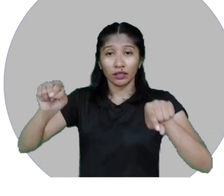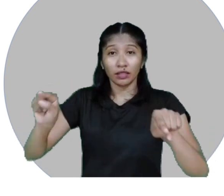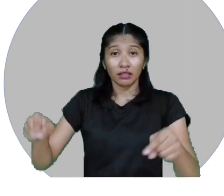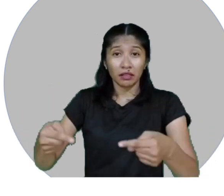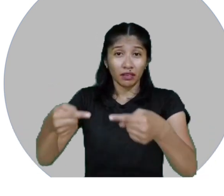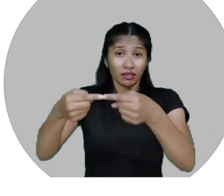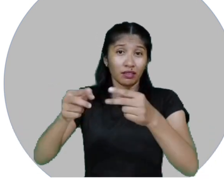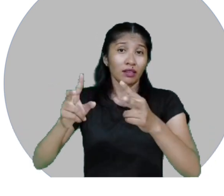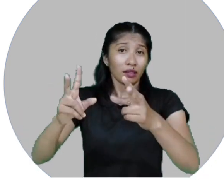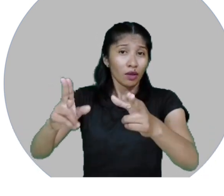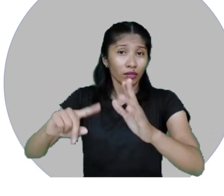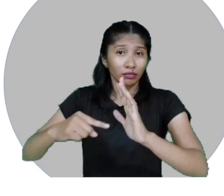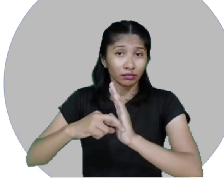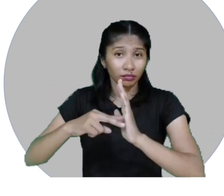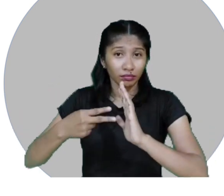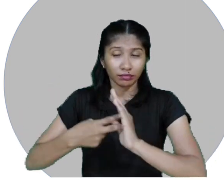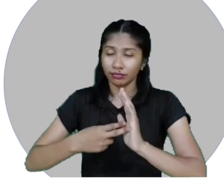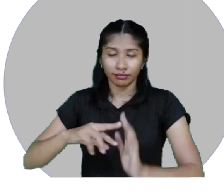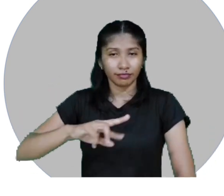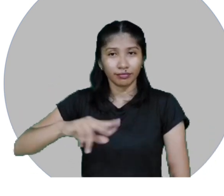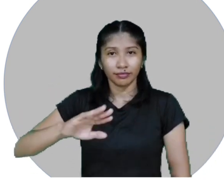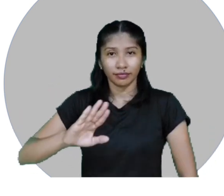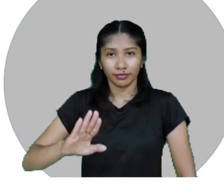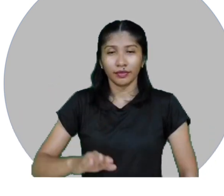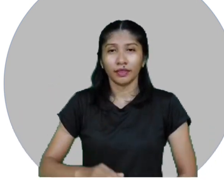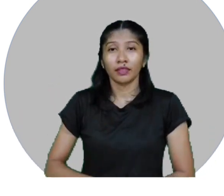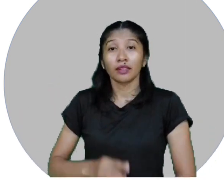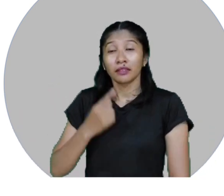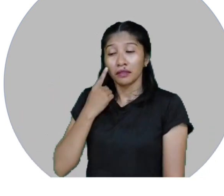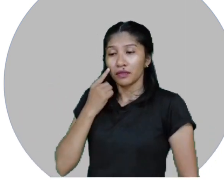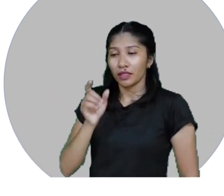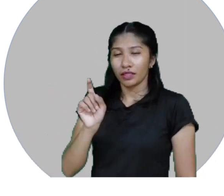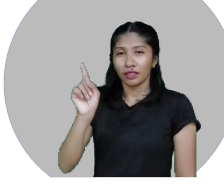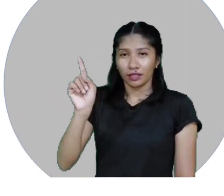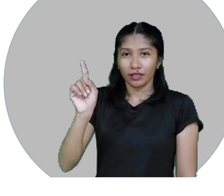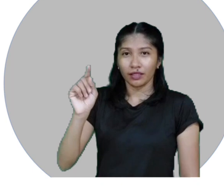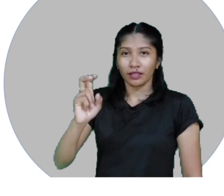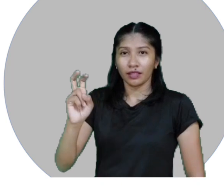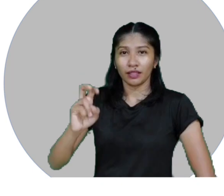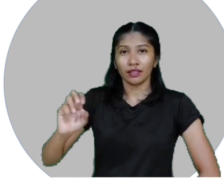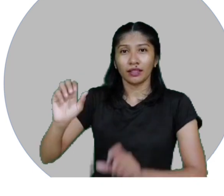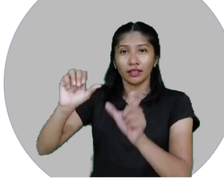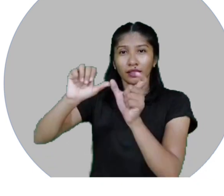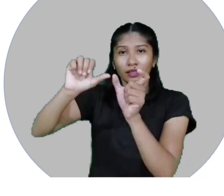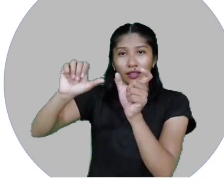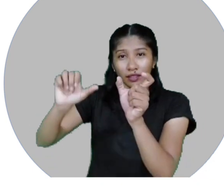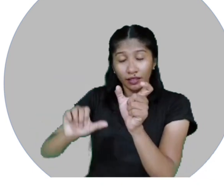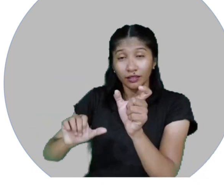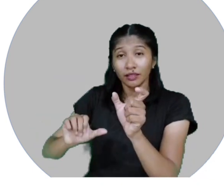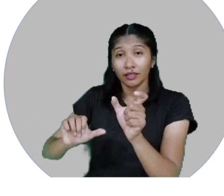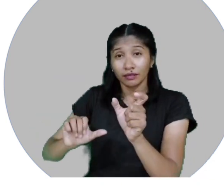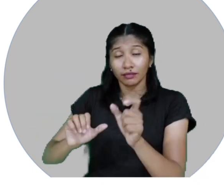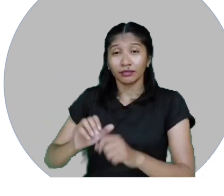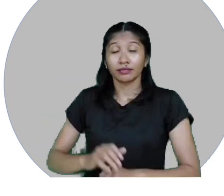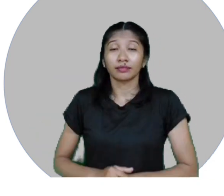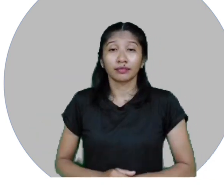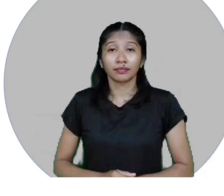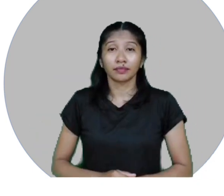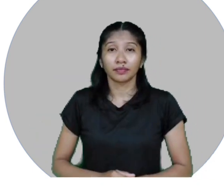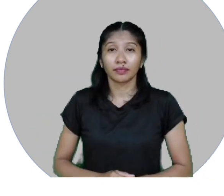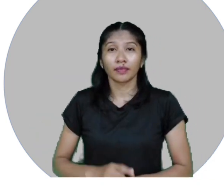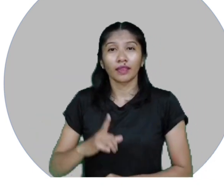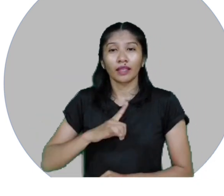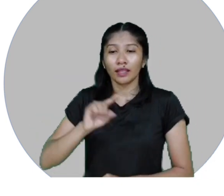signifiquem a mesma coisa, como é o caso de matérias, pertencente à quinta declinação, e matéria, ai, que